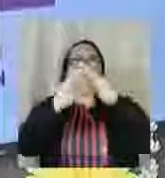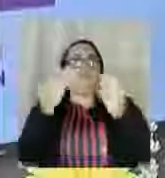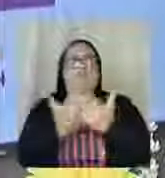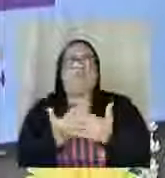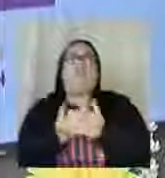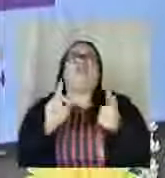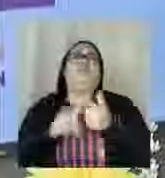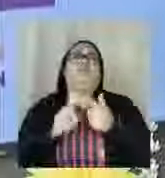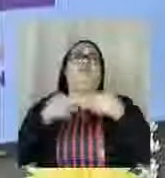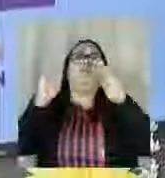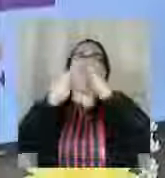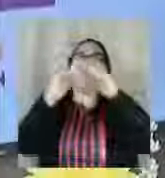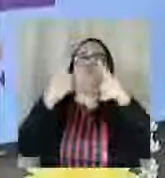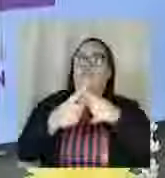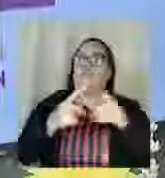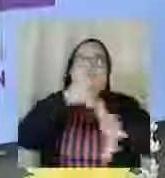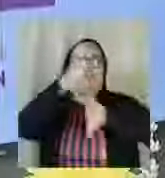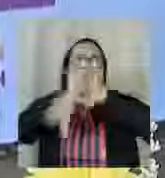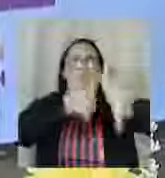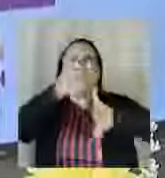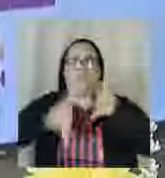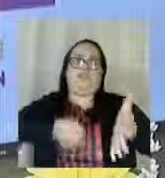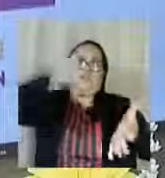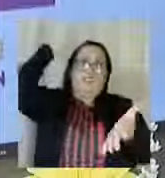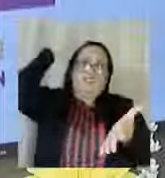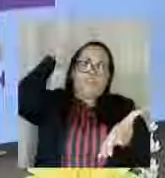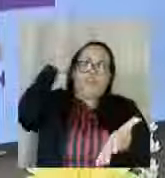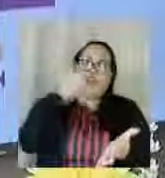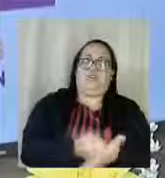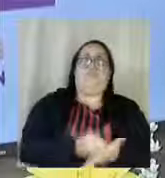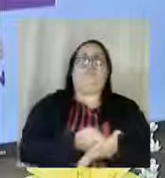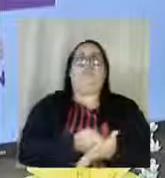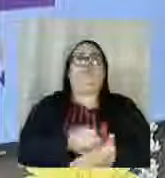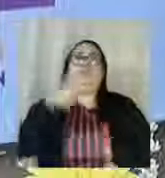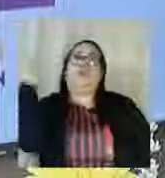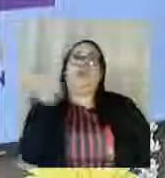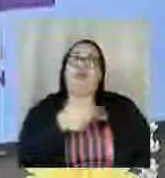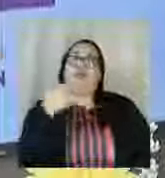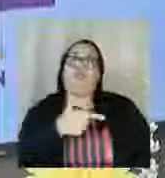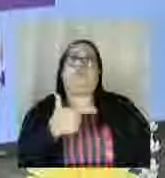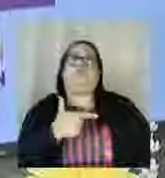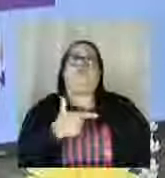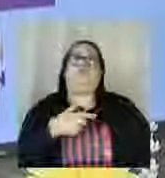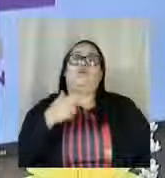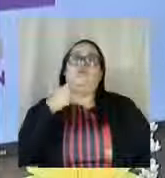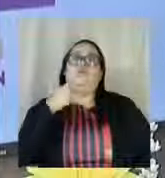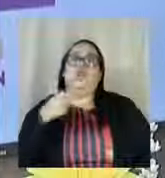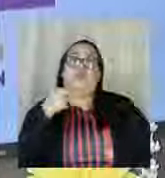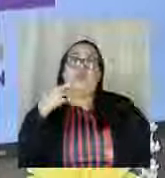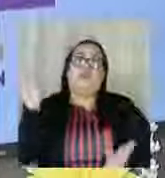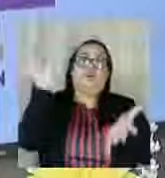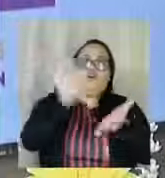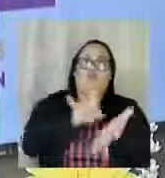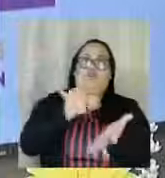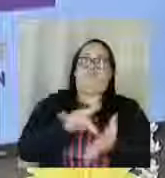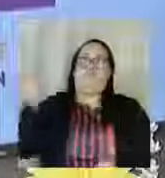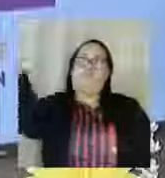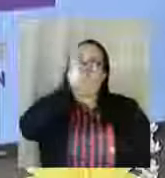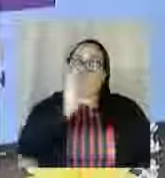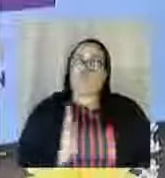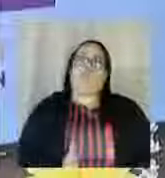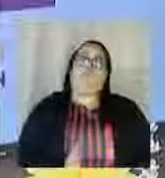das igrejas, Libras seja efetivamente a segunda língua oficial desse país.